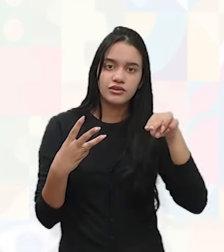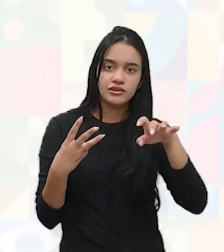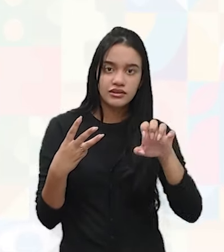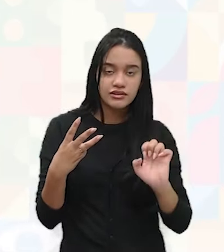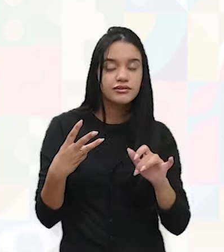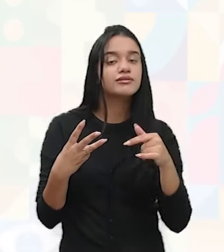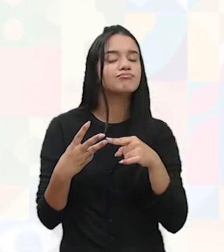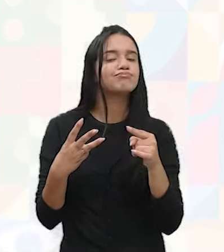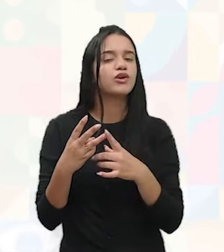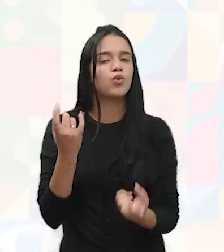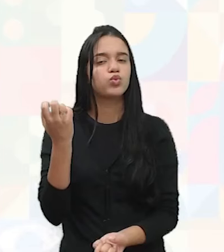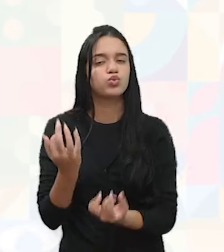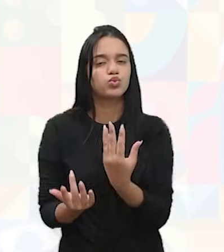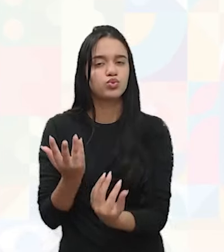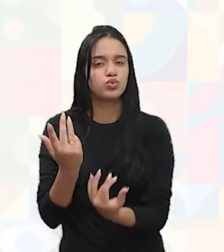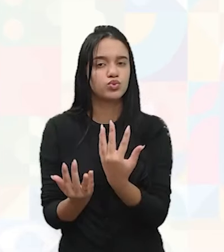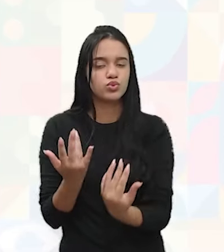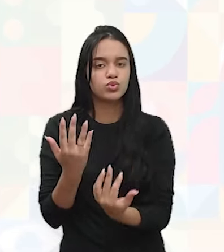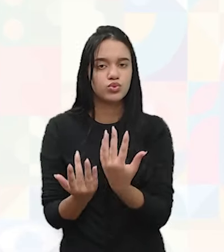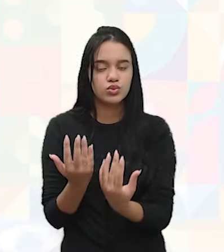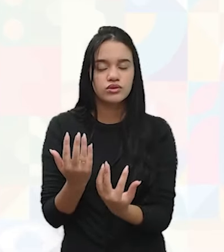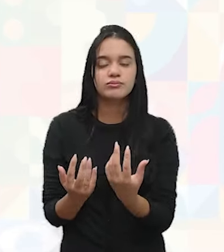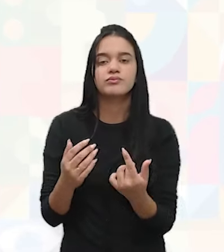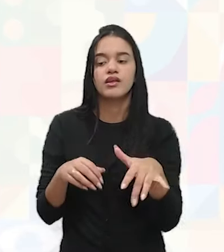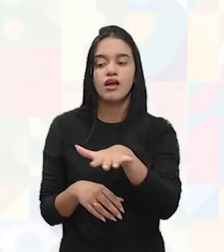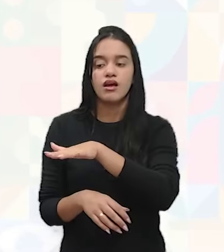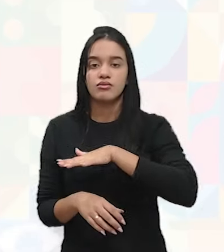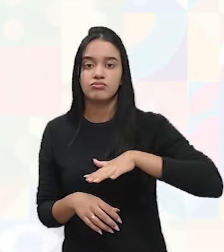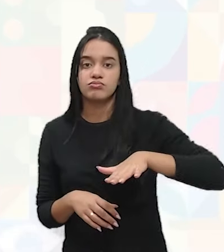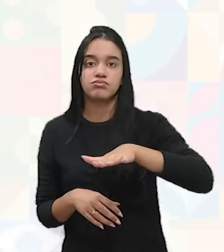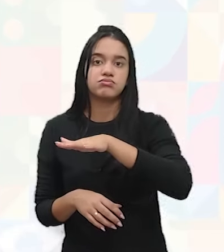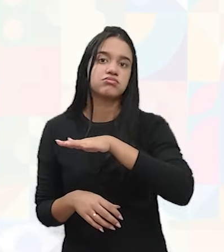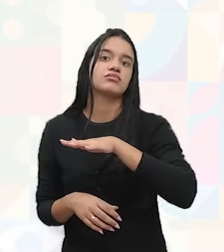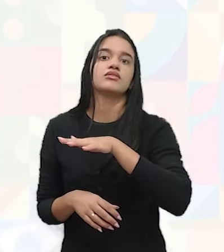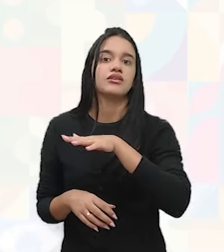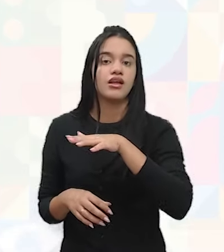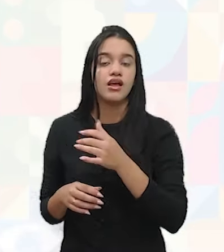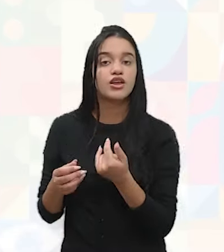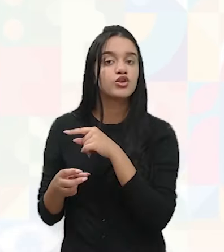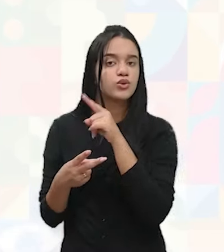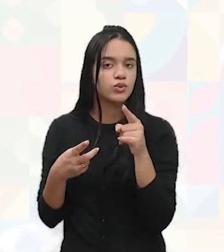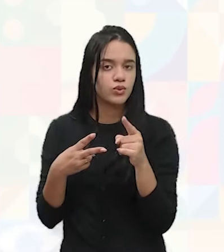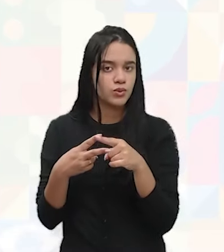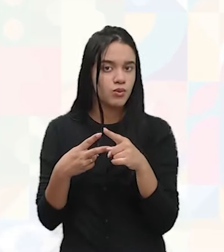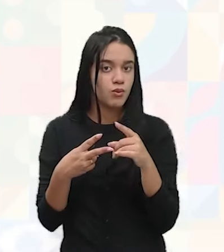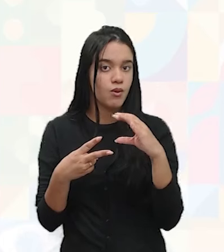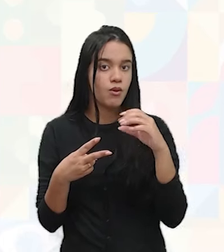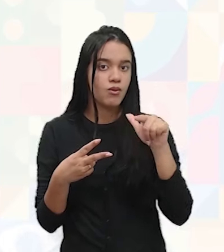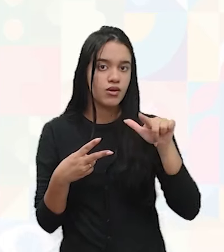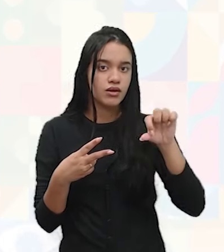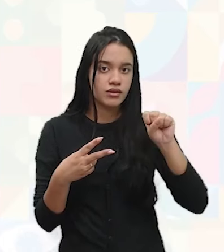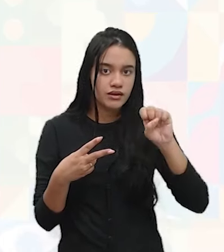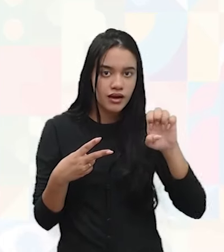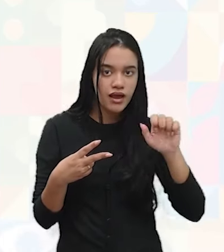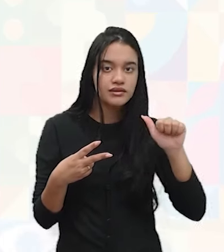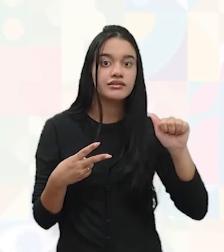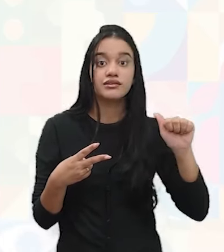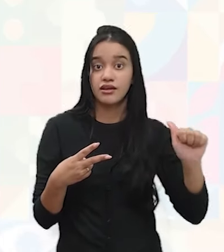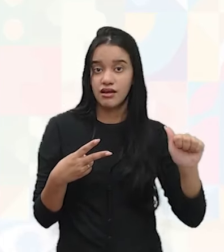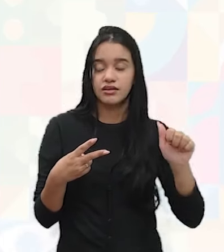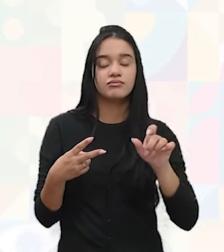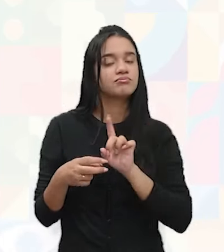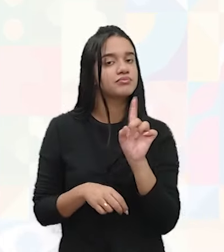combustível Não é ele não queima na superfície e no interior como de Classe A então ele só queima por cima tá se